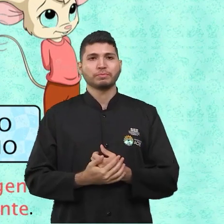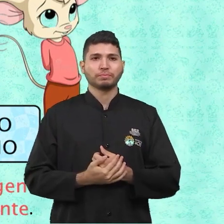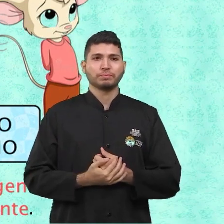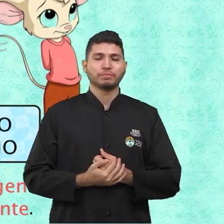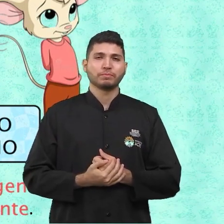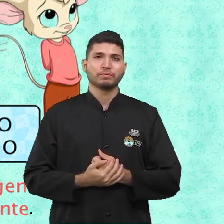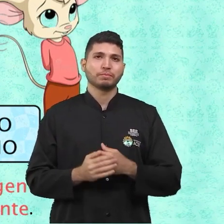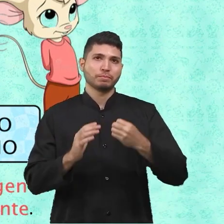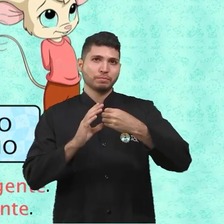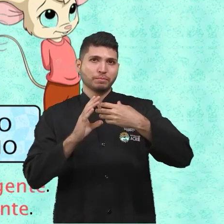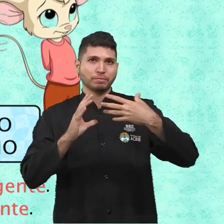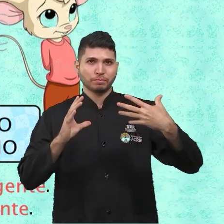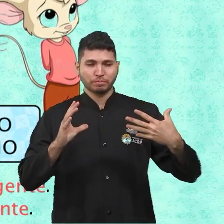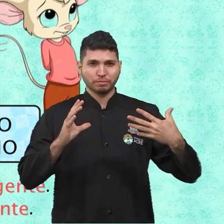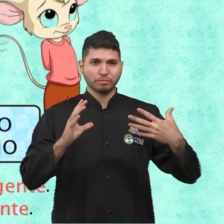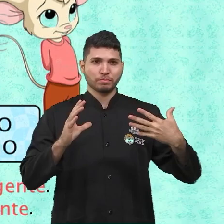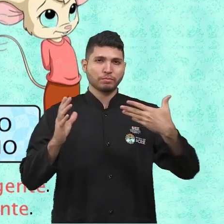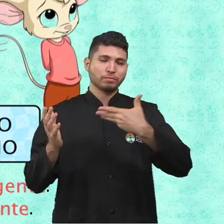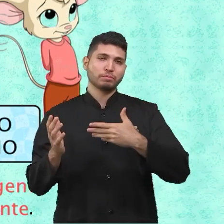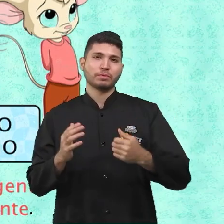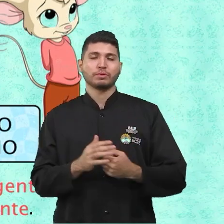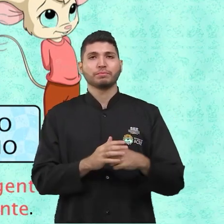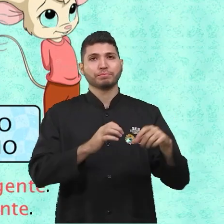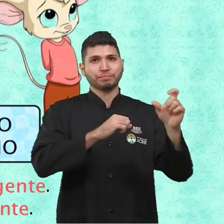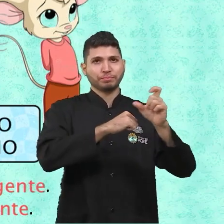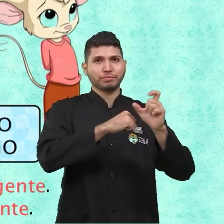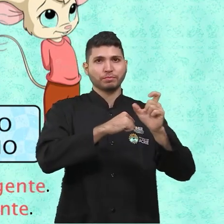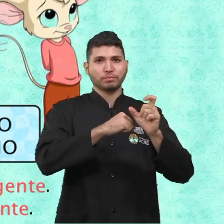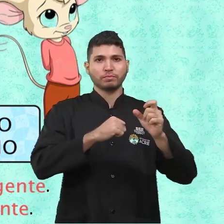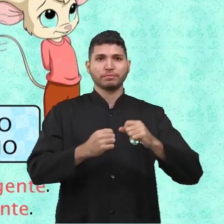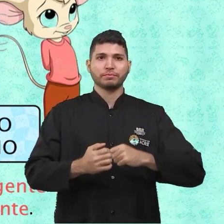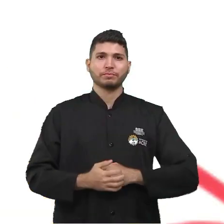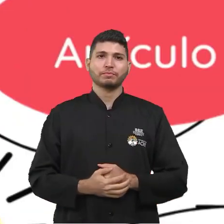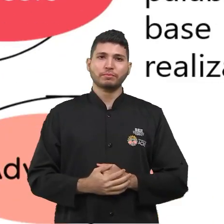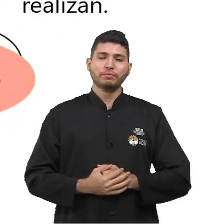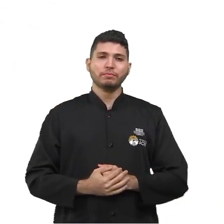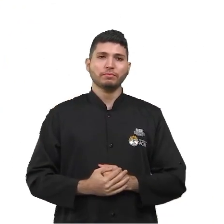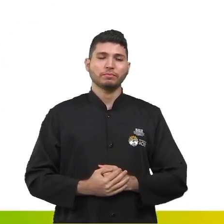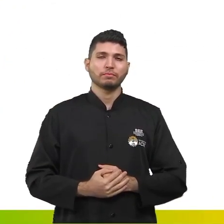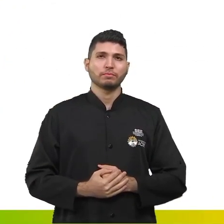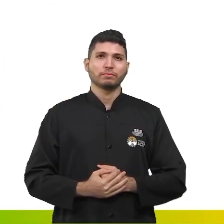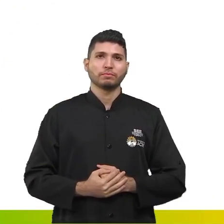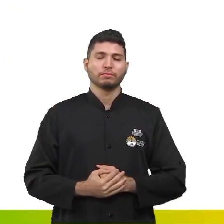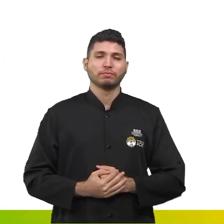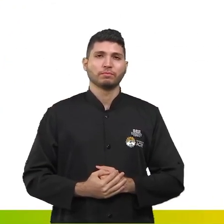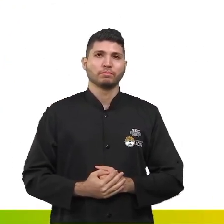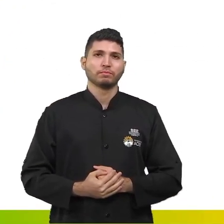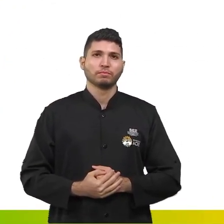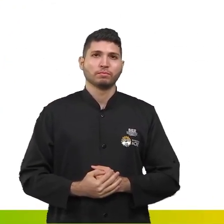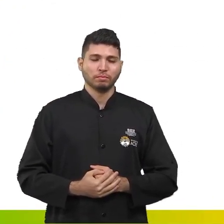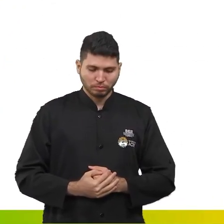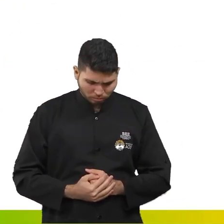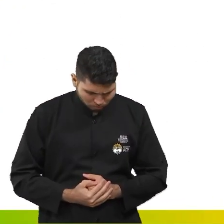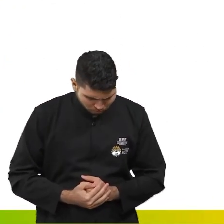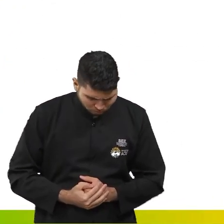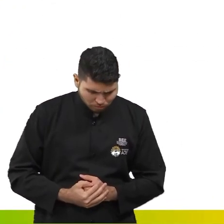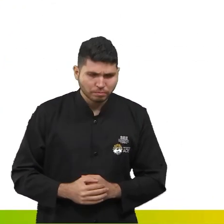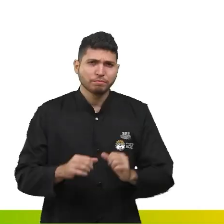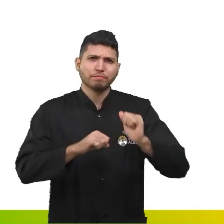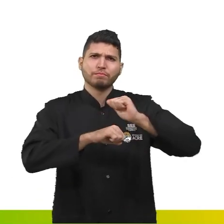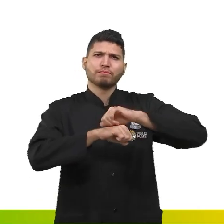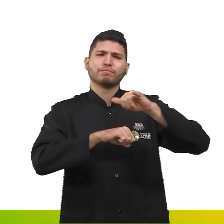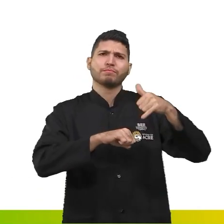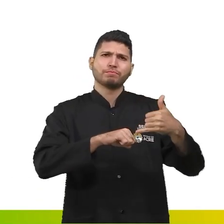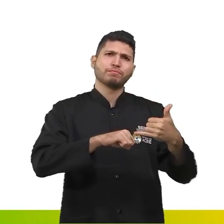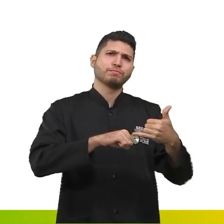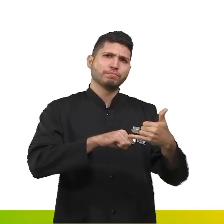característica para o substantivo. Até aqui tudo bem, né, galera? Adjetivo e